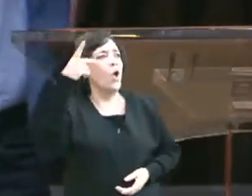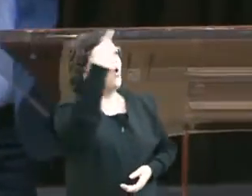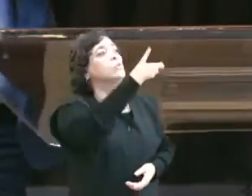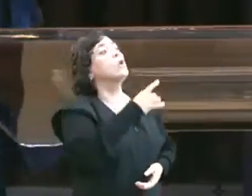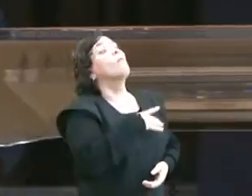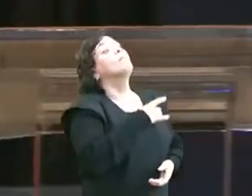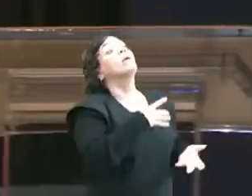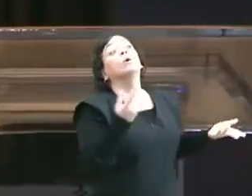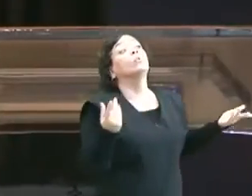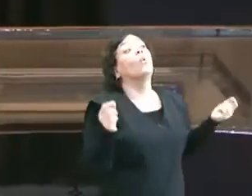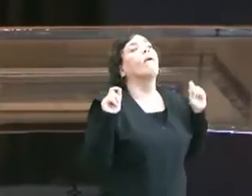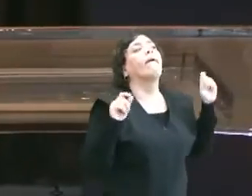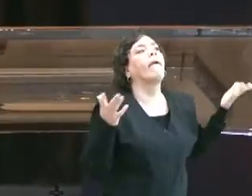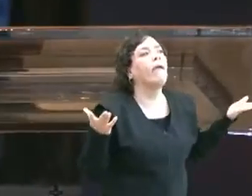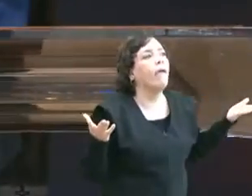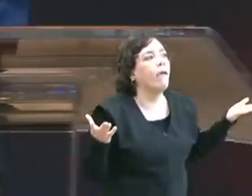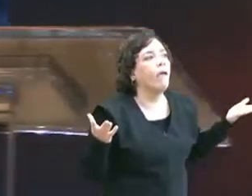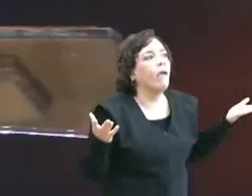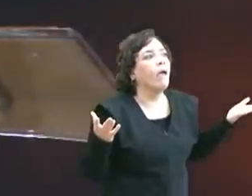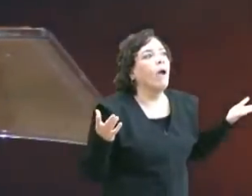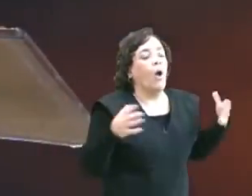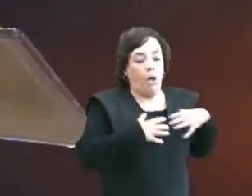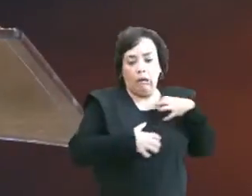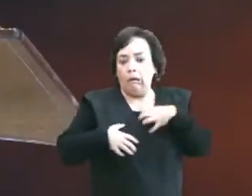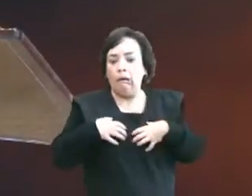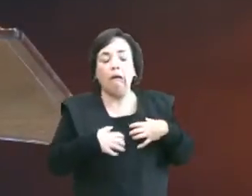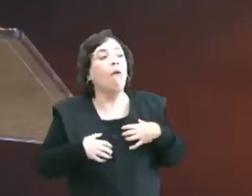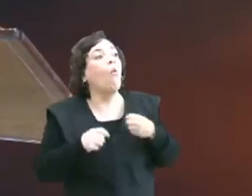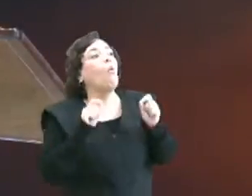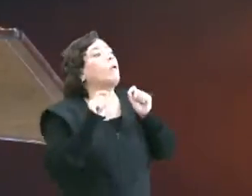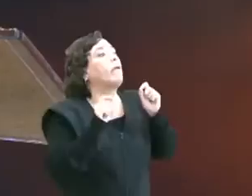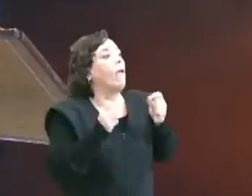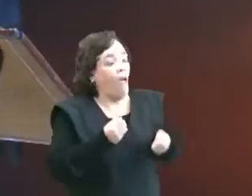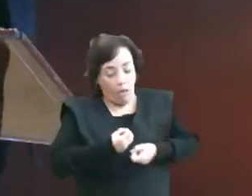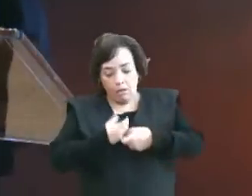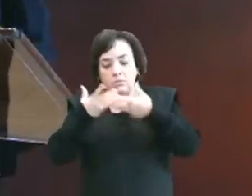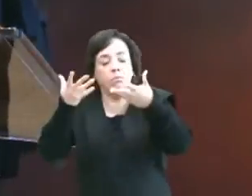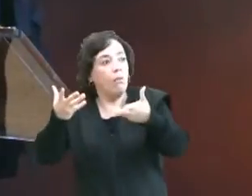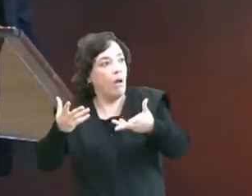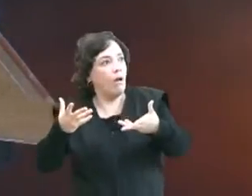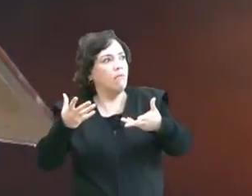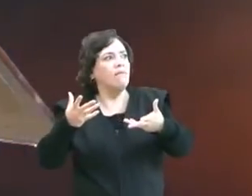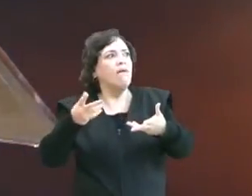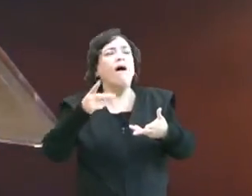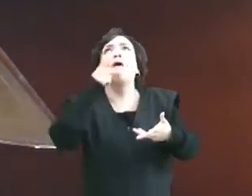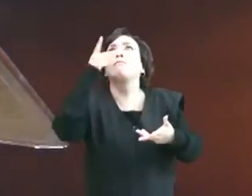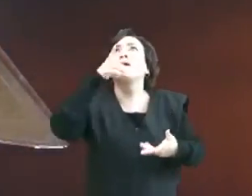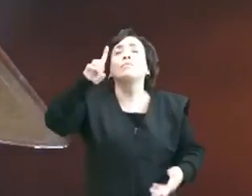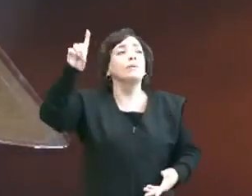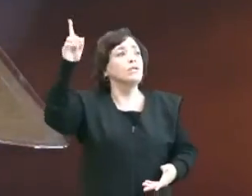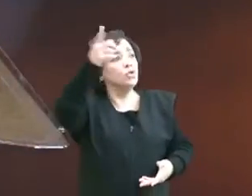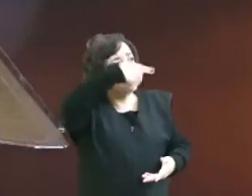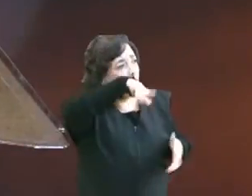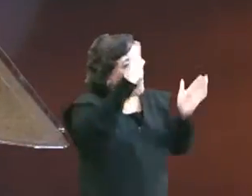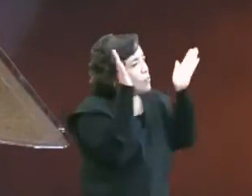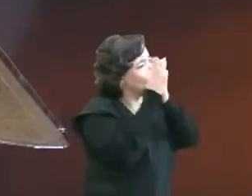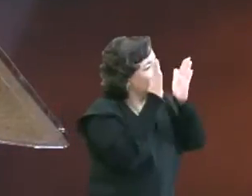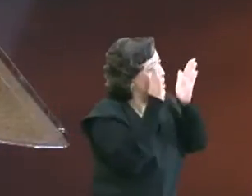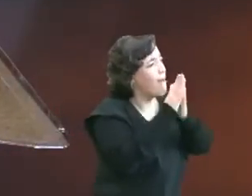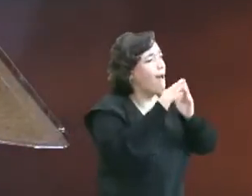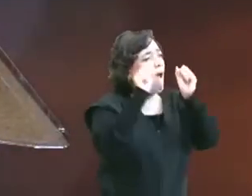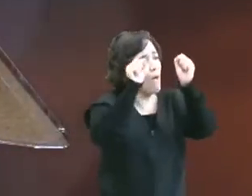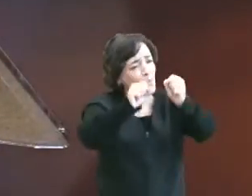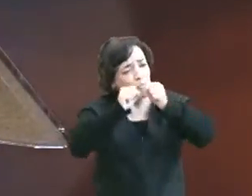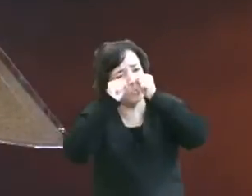sua angústia que está no teu coração. Fale com Ele agora e nós vamos orar, e o poder de Deus